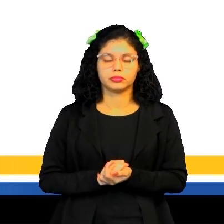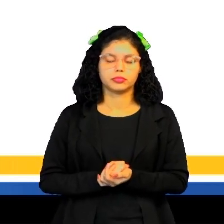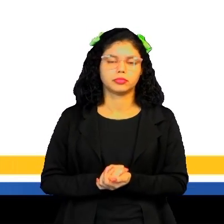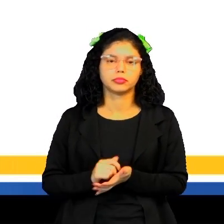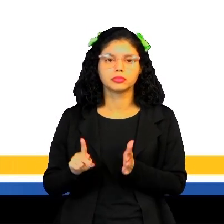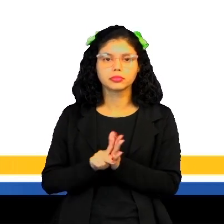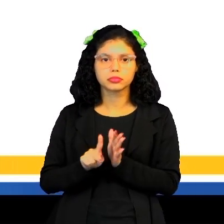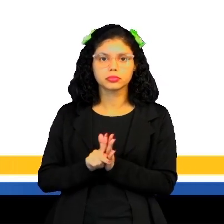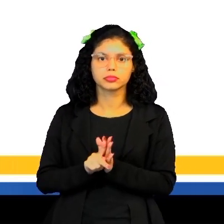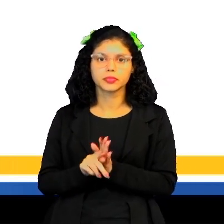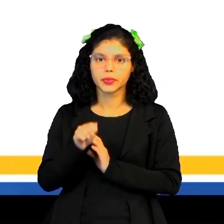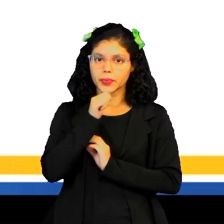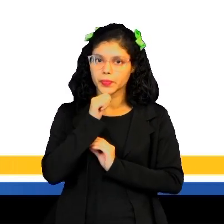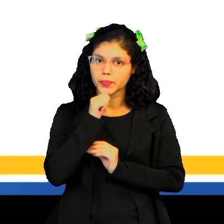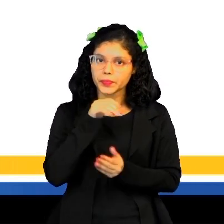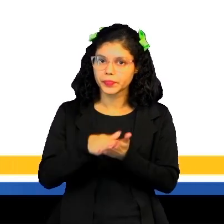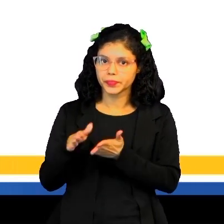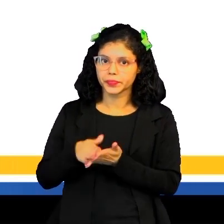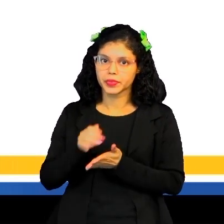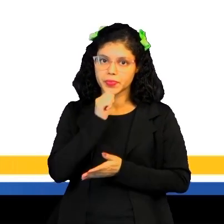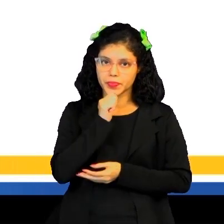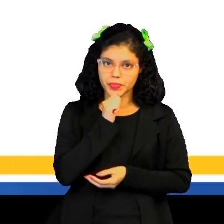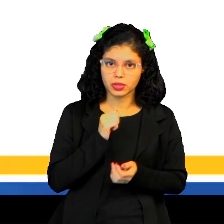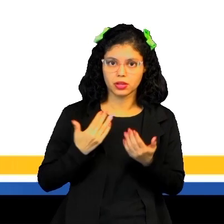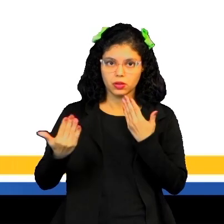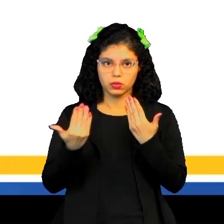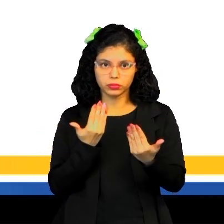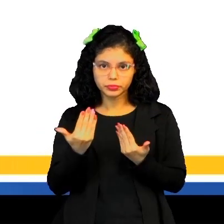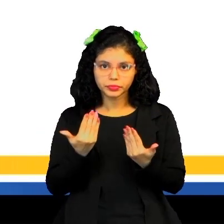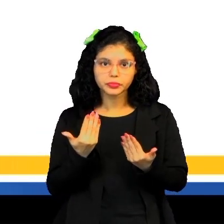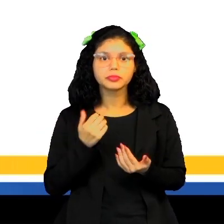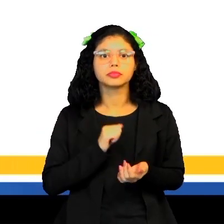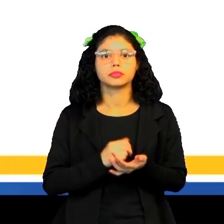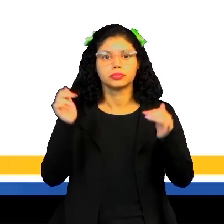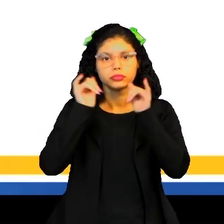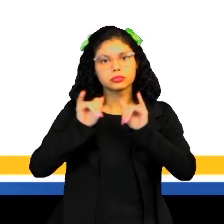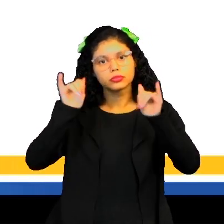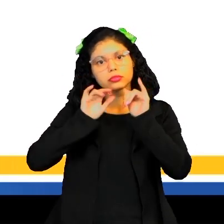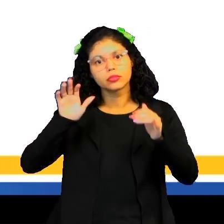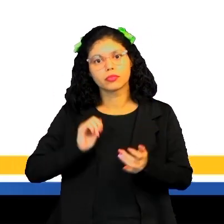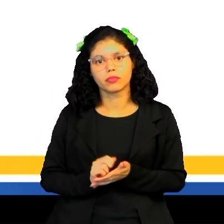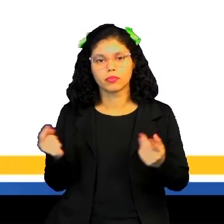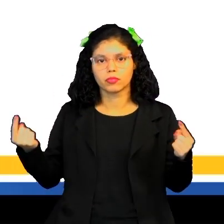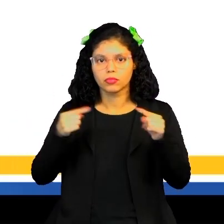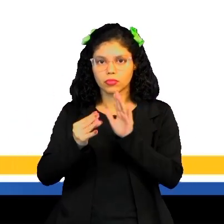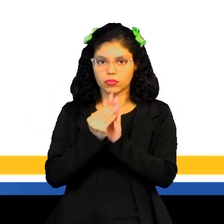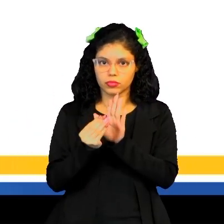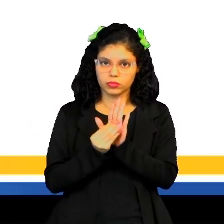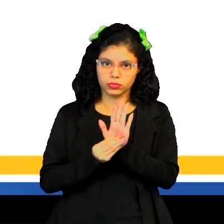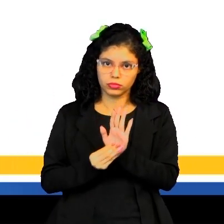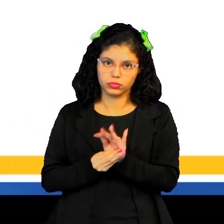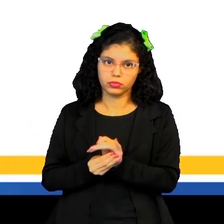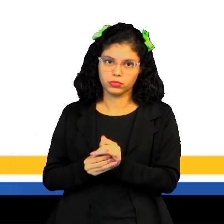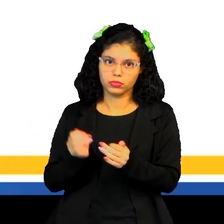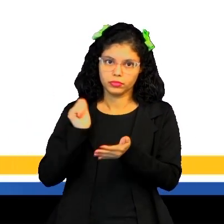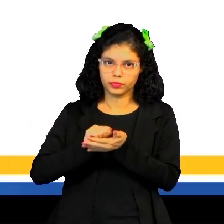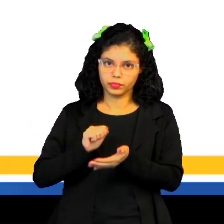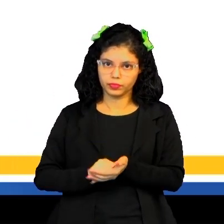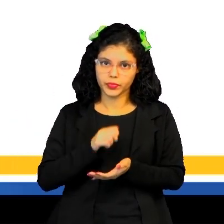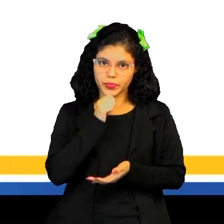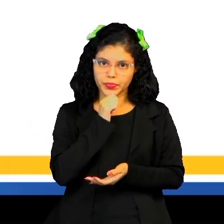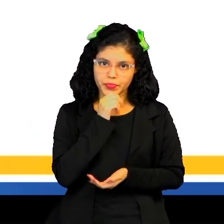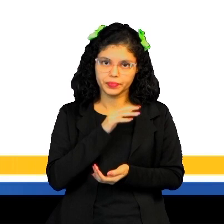por sua conta buscou imprimir imparcialidade, confrontando informações e cruzando dados distintos, e